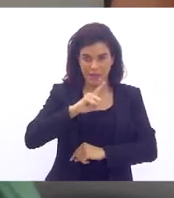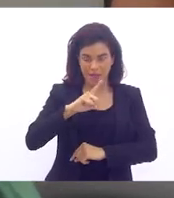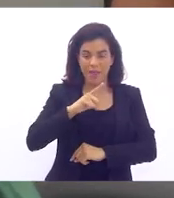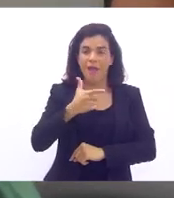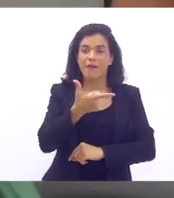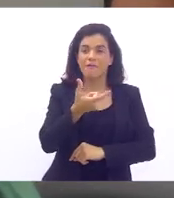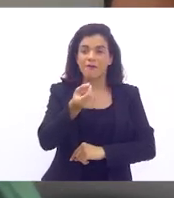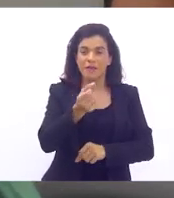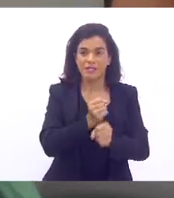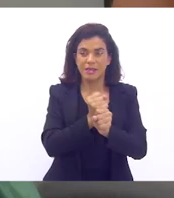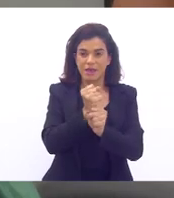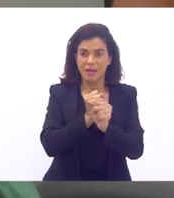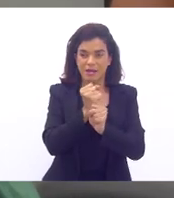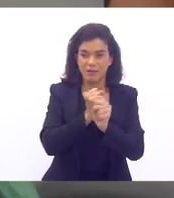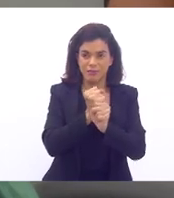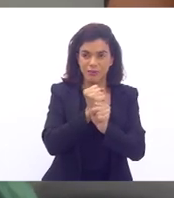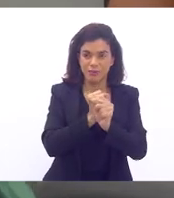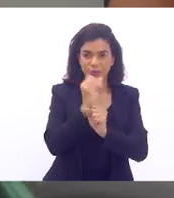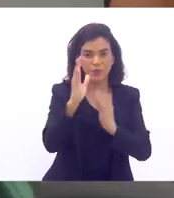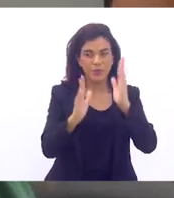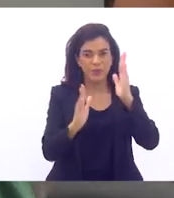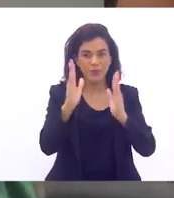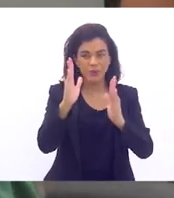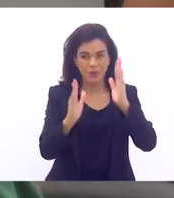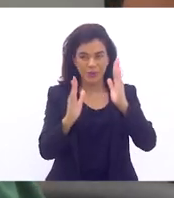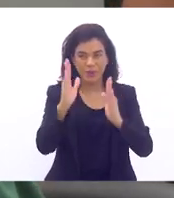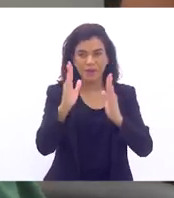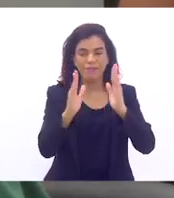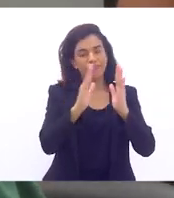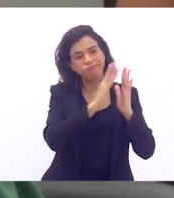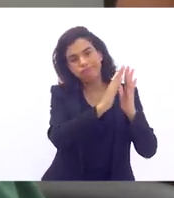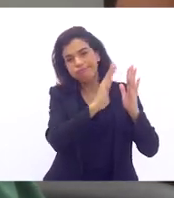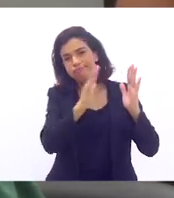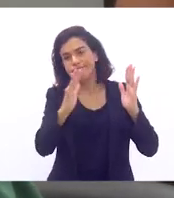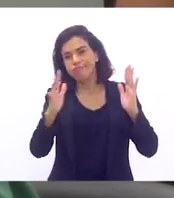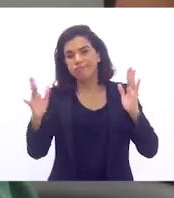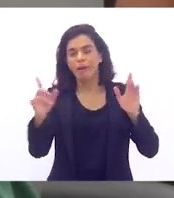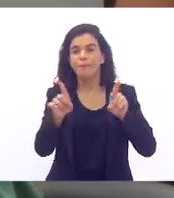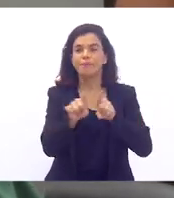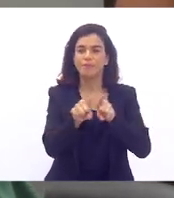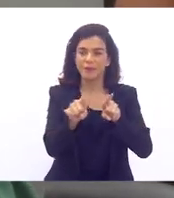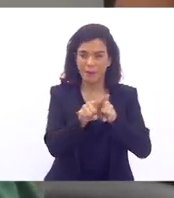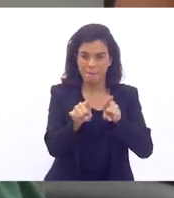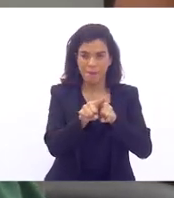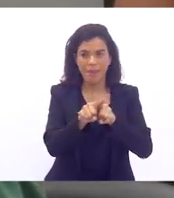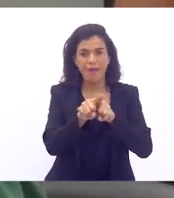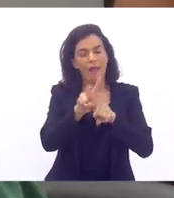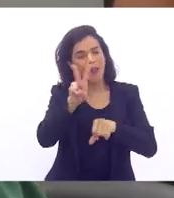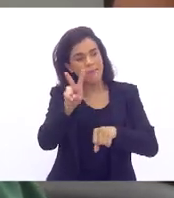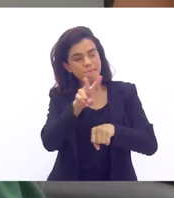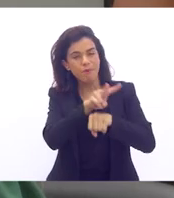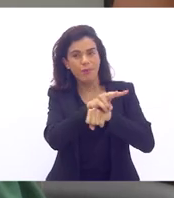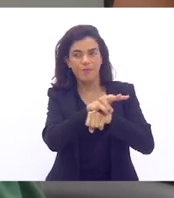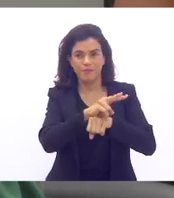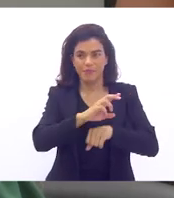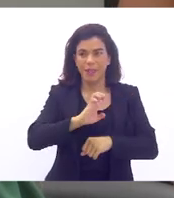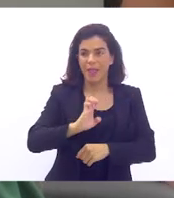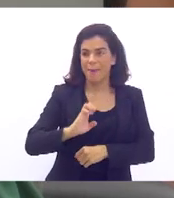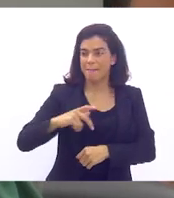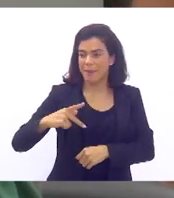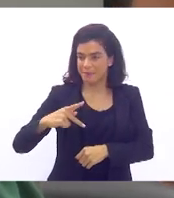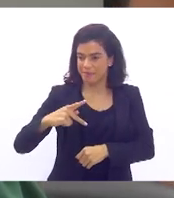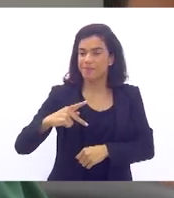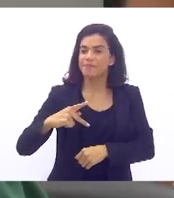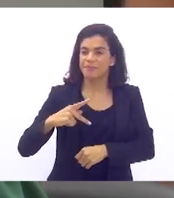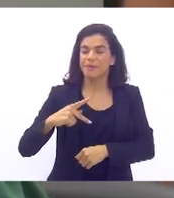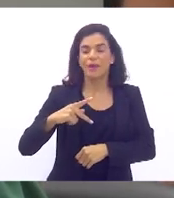anos e durante esse período ela também olhou pela epidermólise bolhosa e